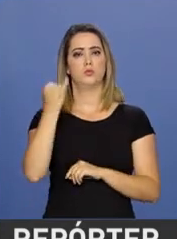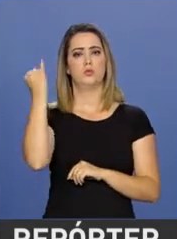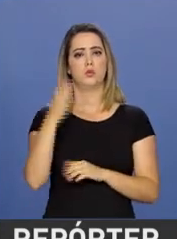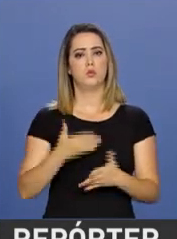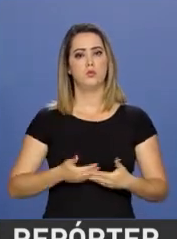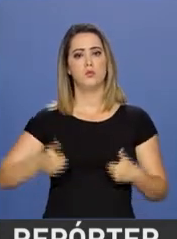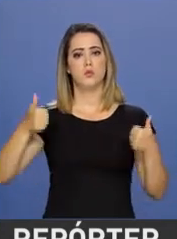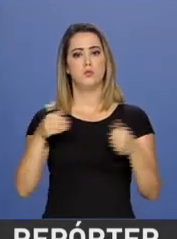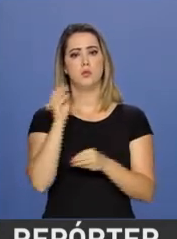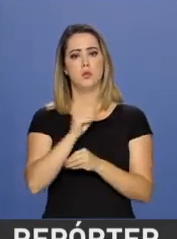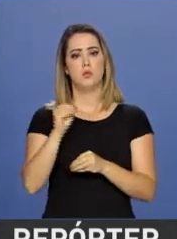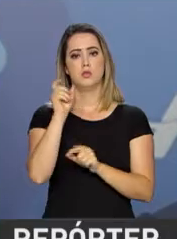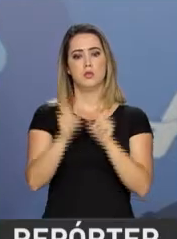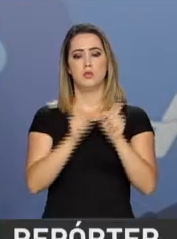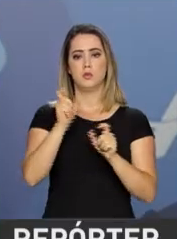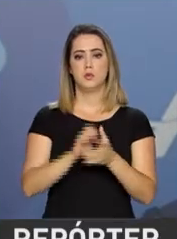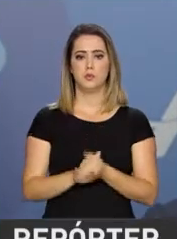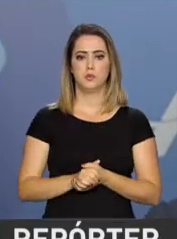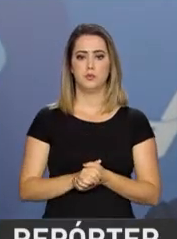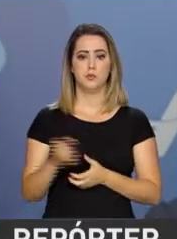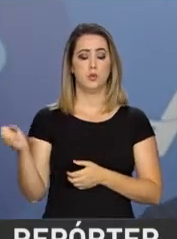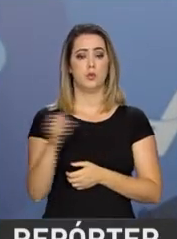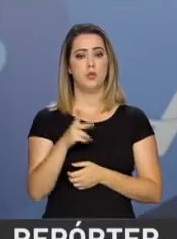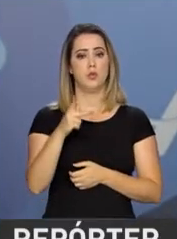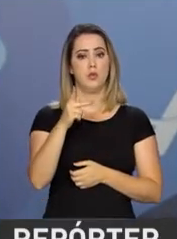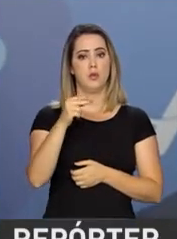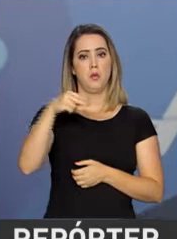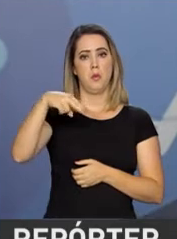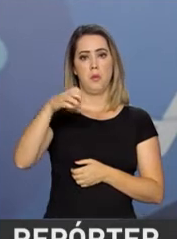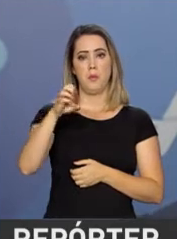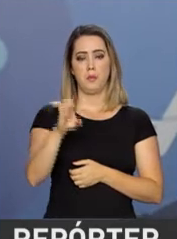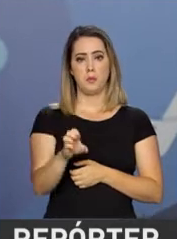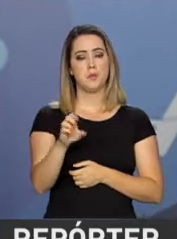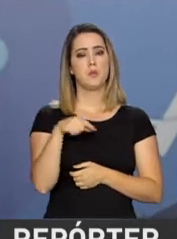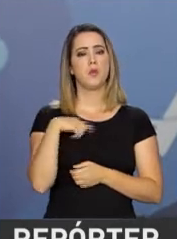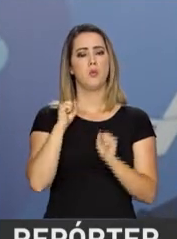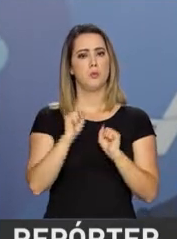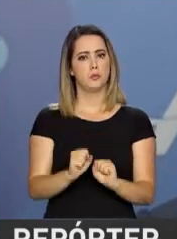para o melhor atendimento à população. A nova PNAB, Política Nacional de Atenção Básica, vai permitir